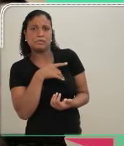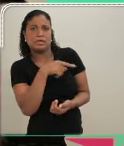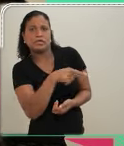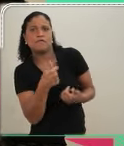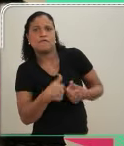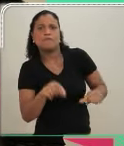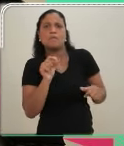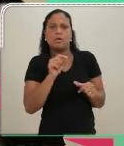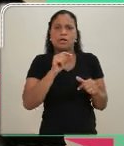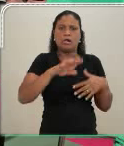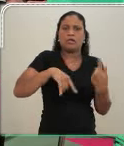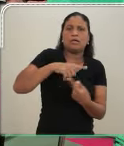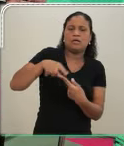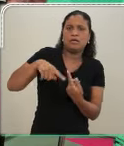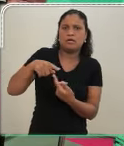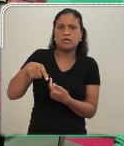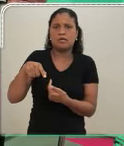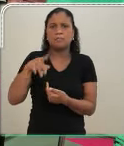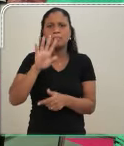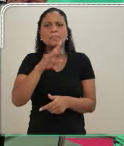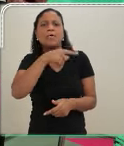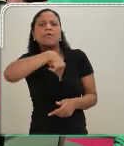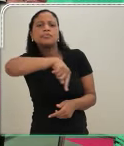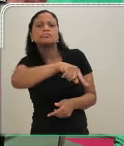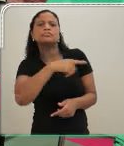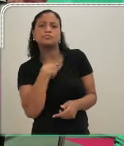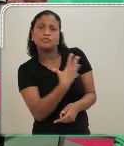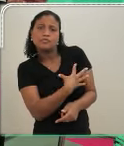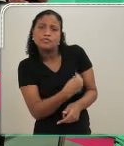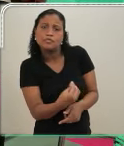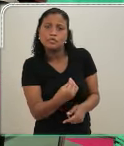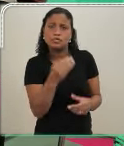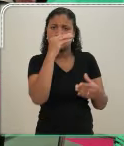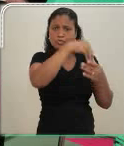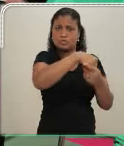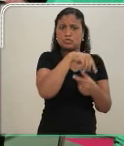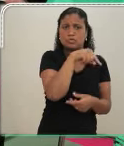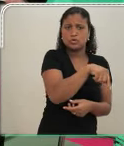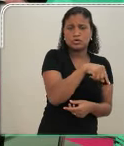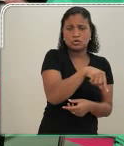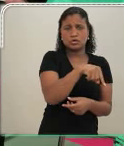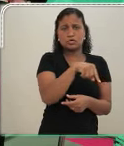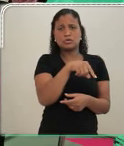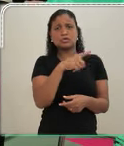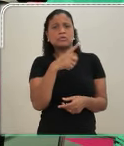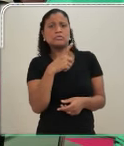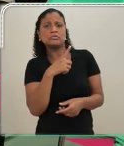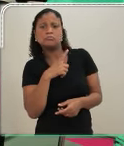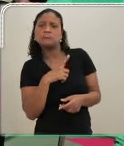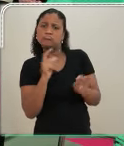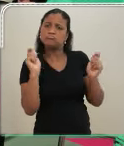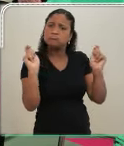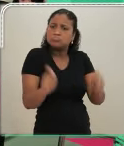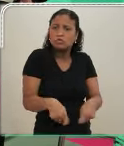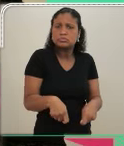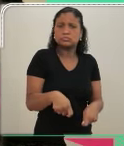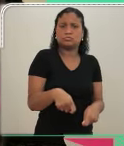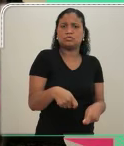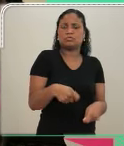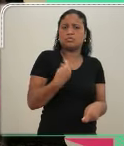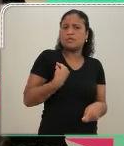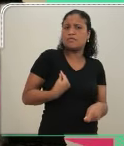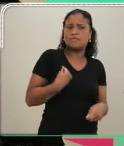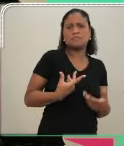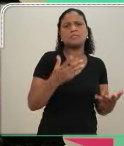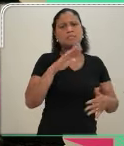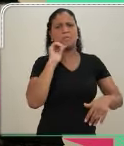fiquem rotulados, né? Mas eu fiz a escolha, se for para o meu filho ser rotulado, que ele seja rotulado por uma condição que